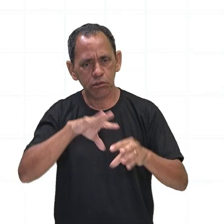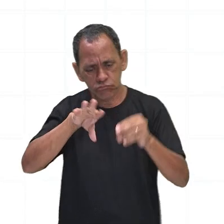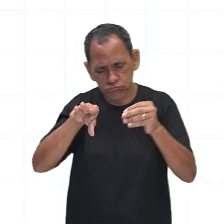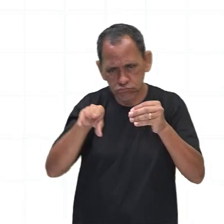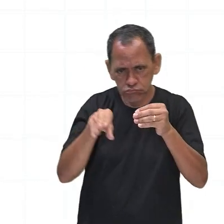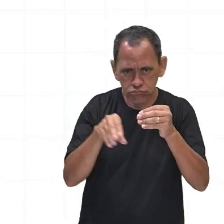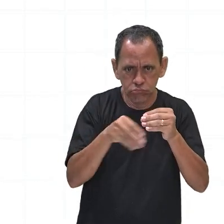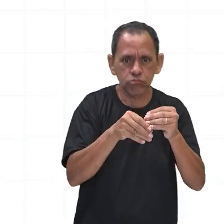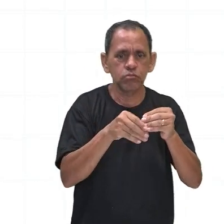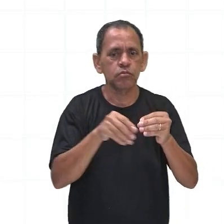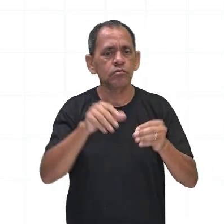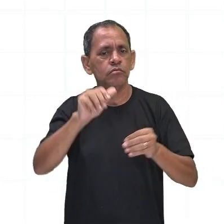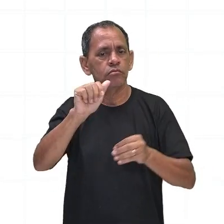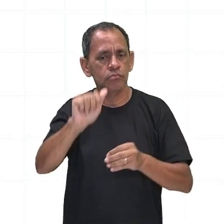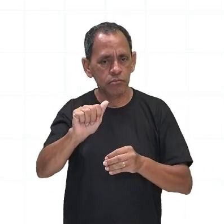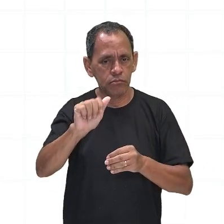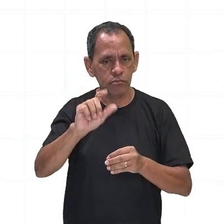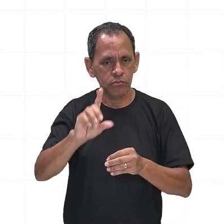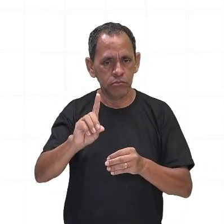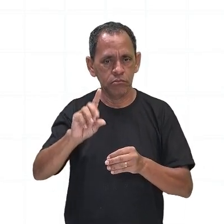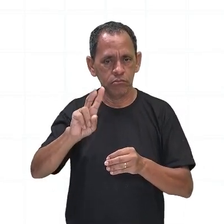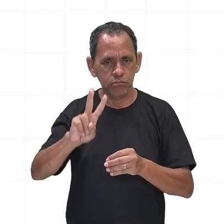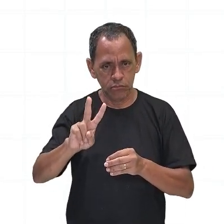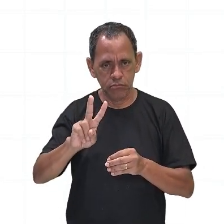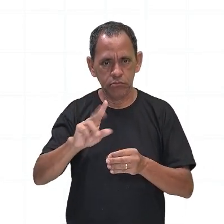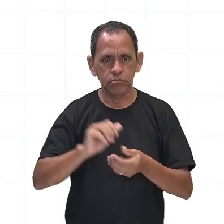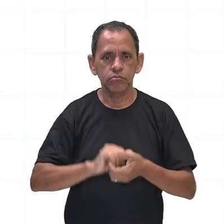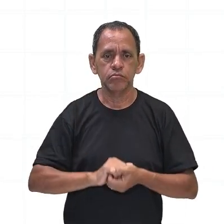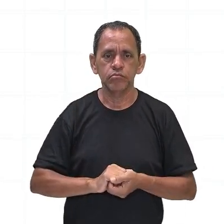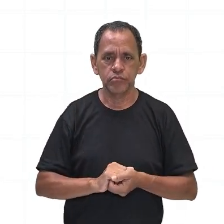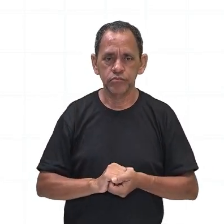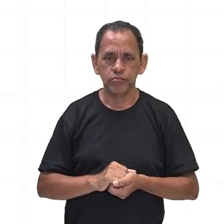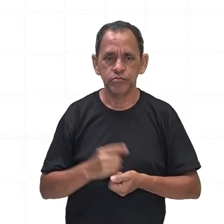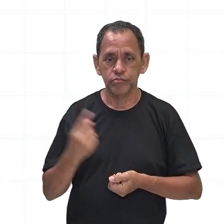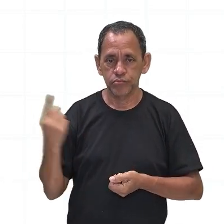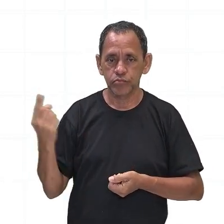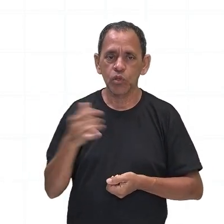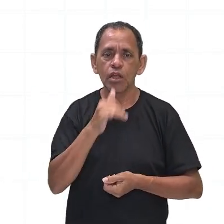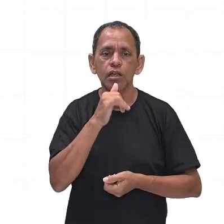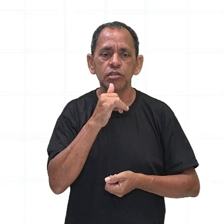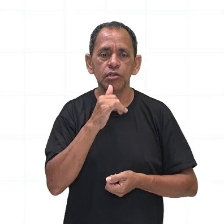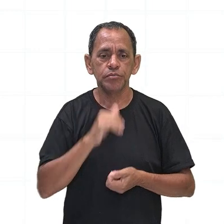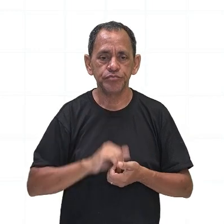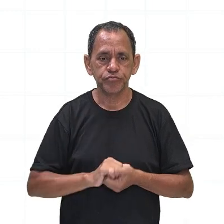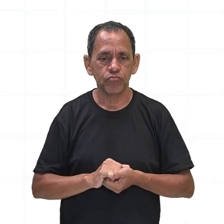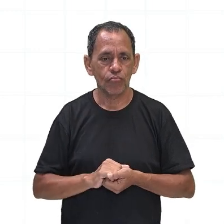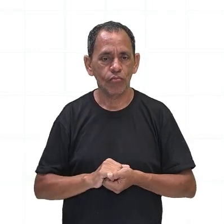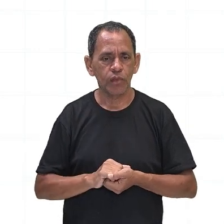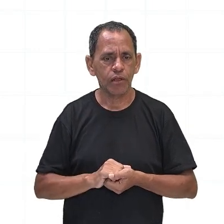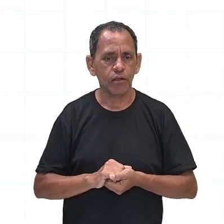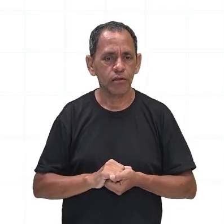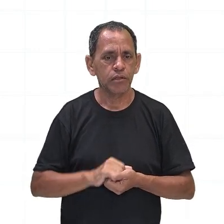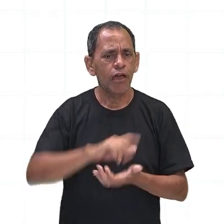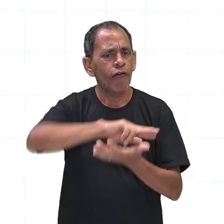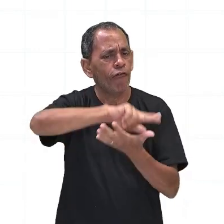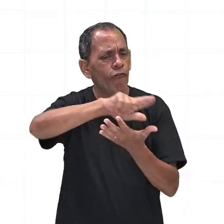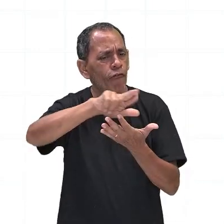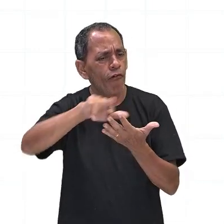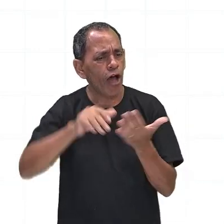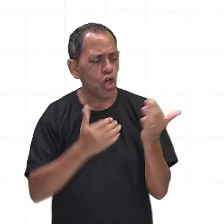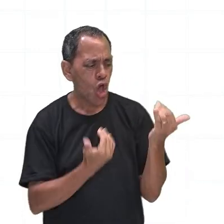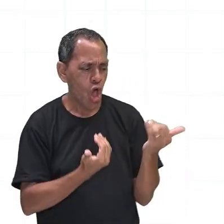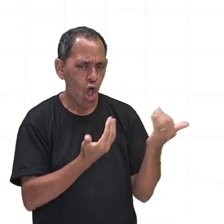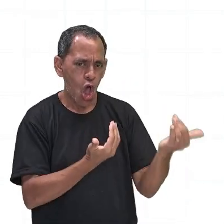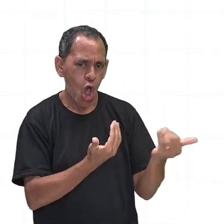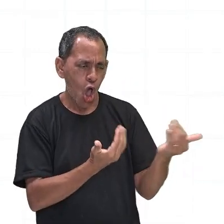ok? Então, vamos ao exemplo, colocando aí para vocês. Olha só, muitos adolescentes não